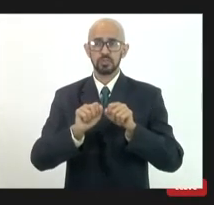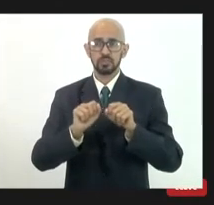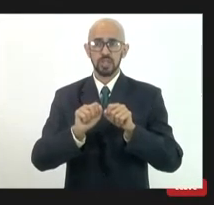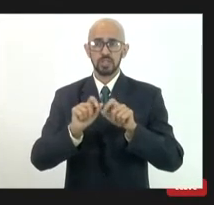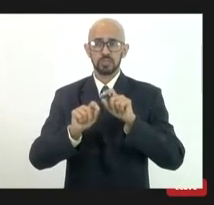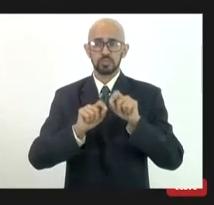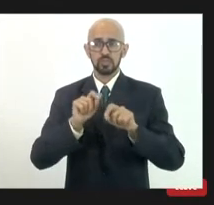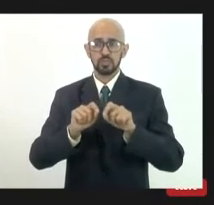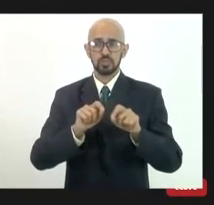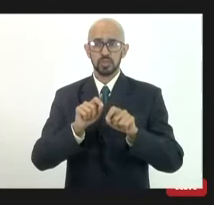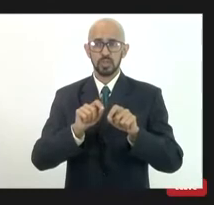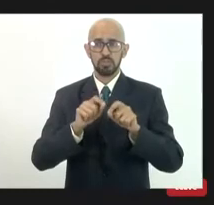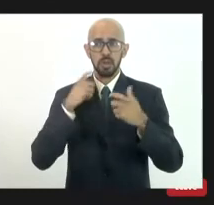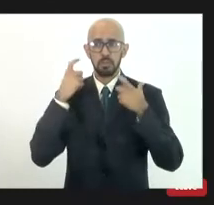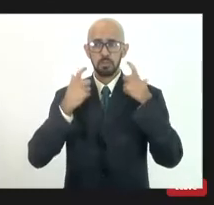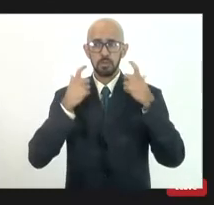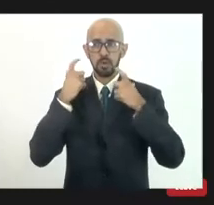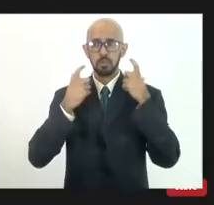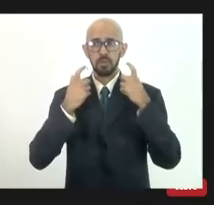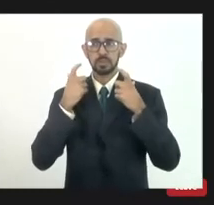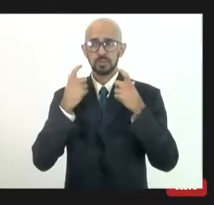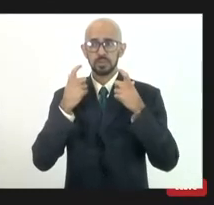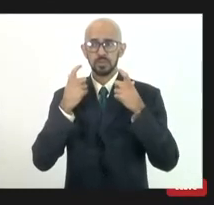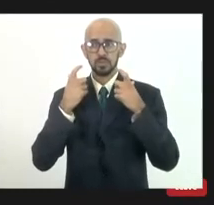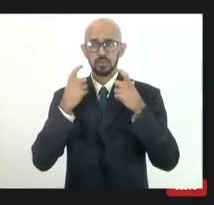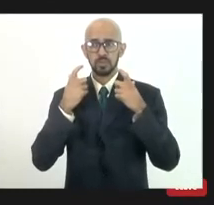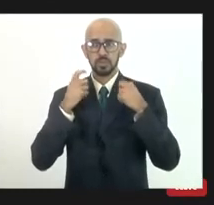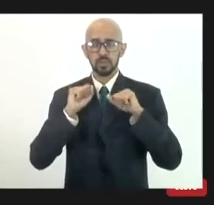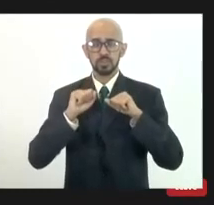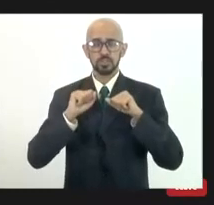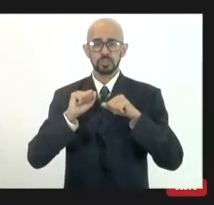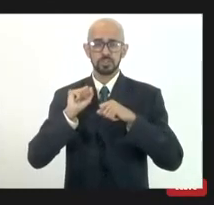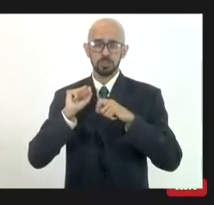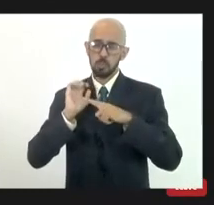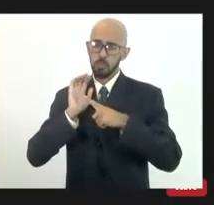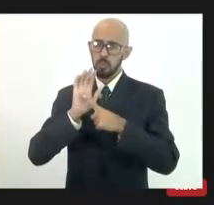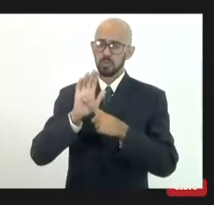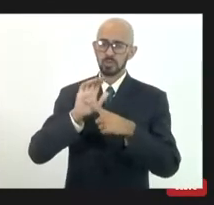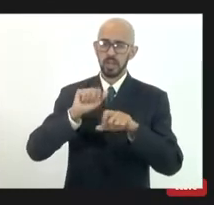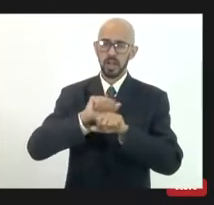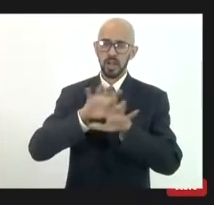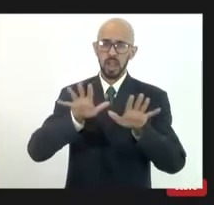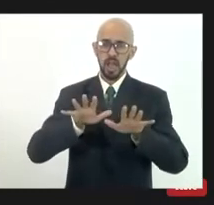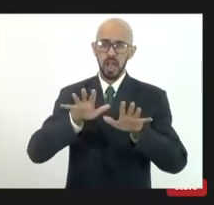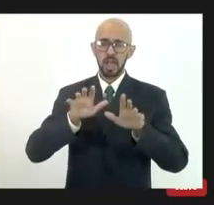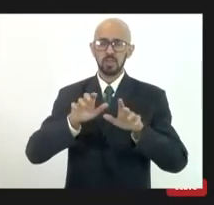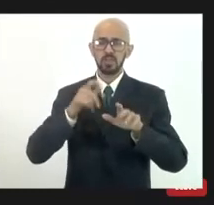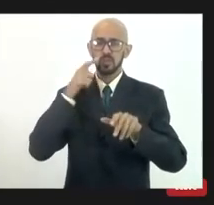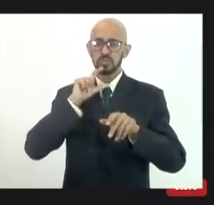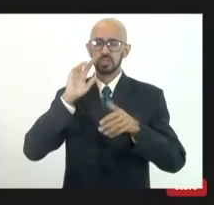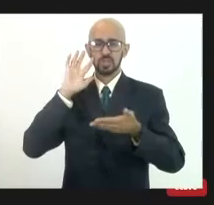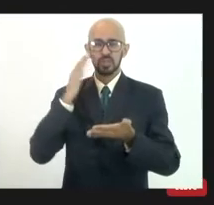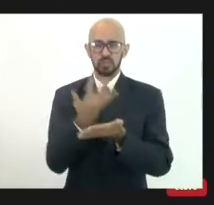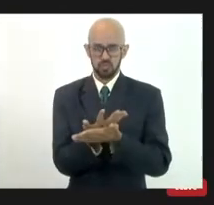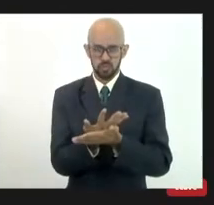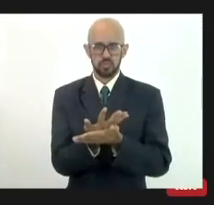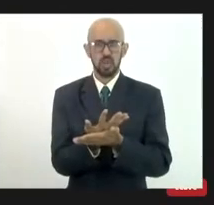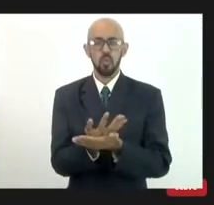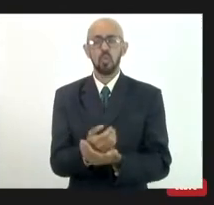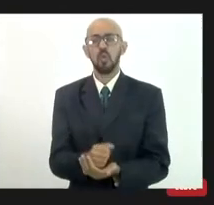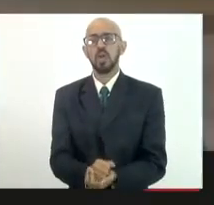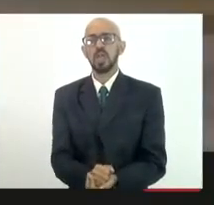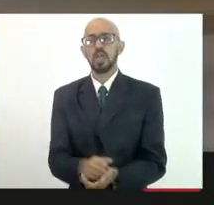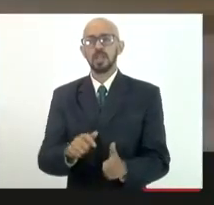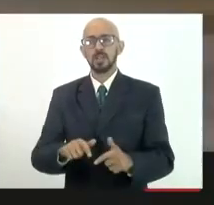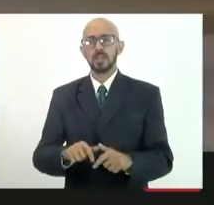a uma preocupação de todo mundo cortadinho. Enfatizar resultados nessa matéria e acompanhar. Esse esforço que